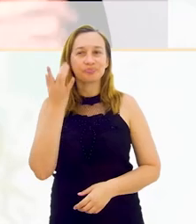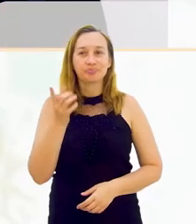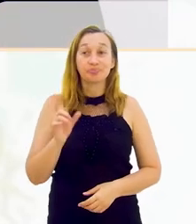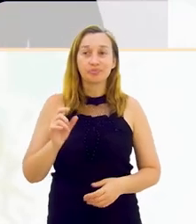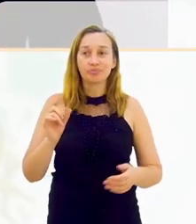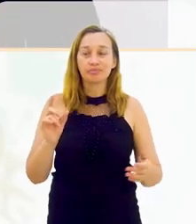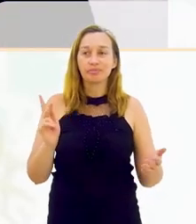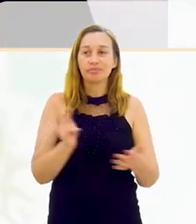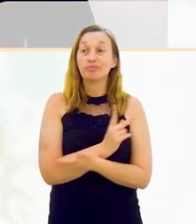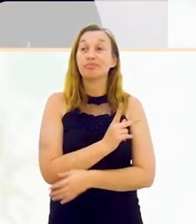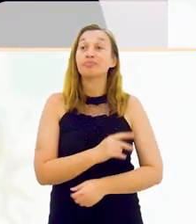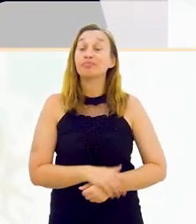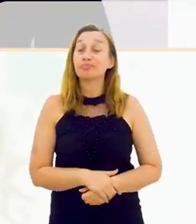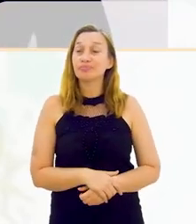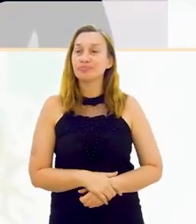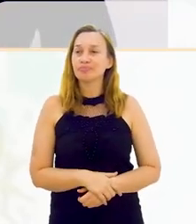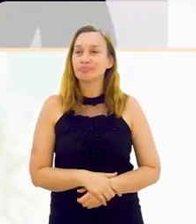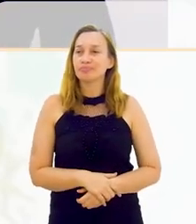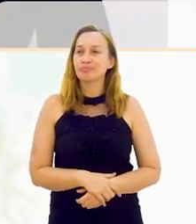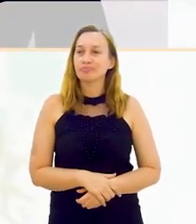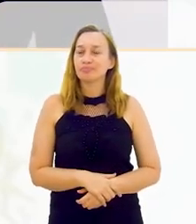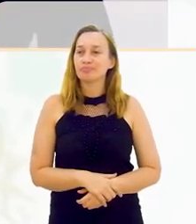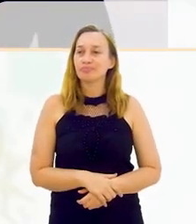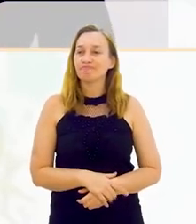O Olha, que que eu vou você te acha falar que que eu não foi o.